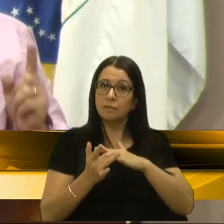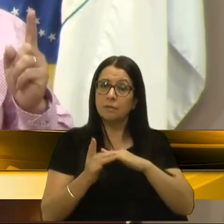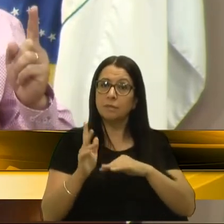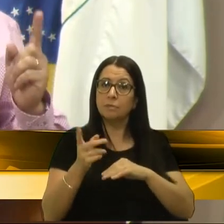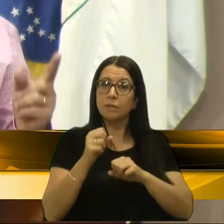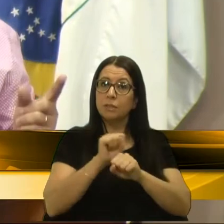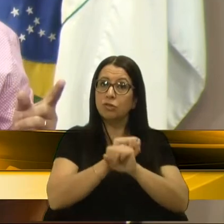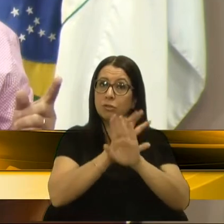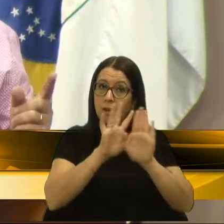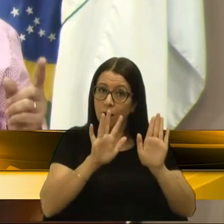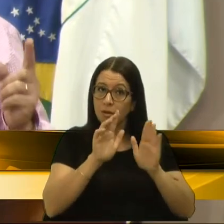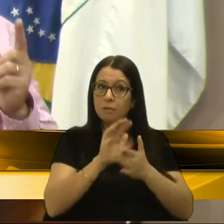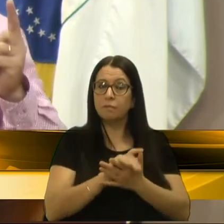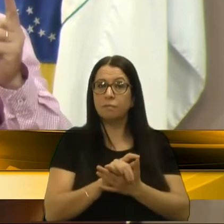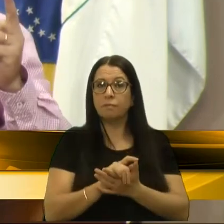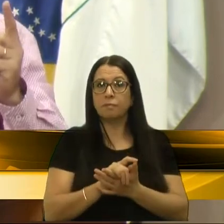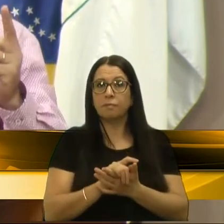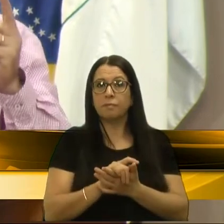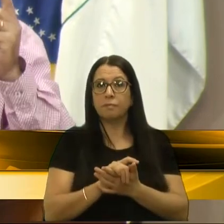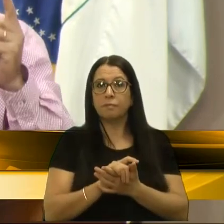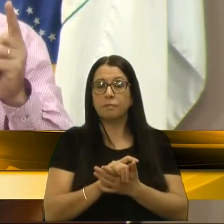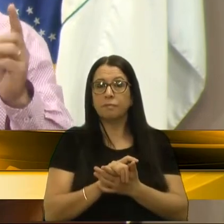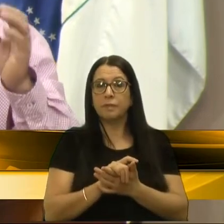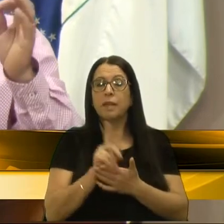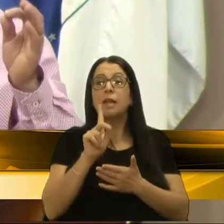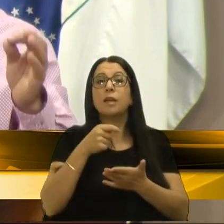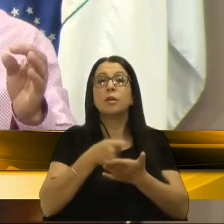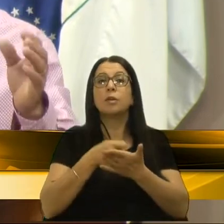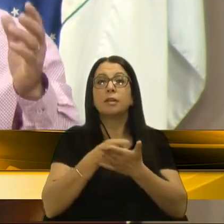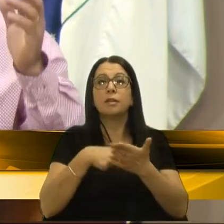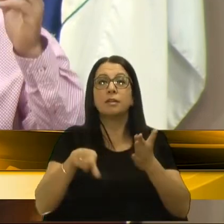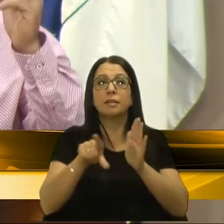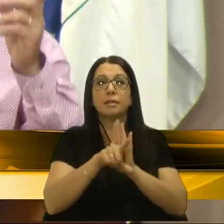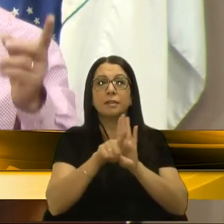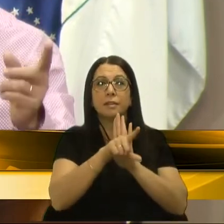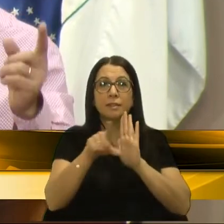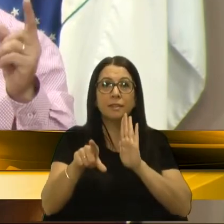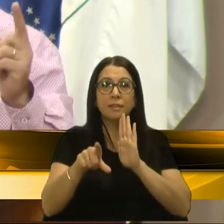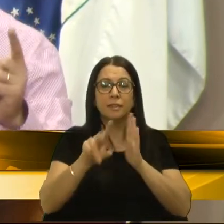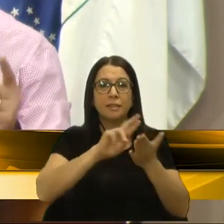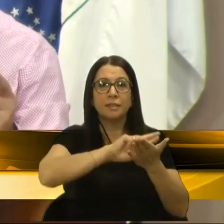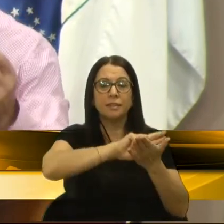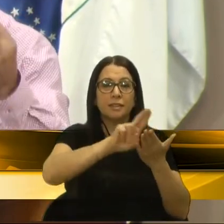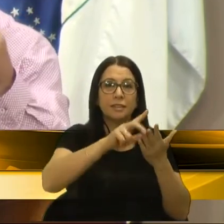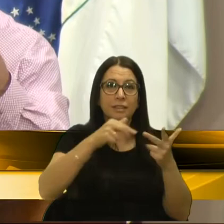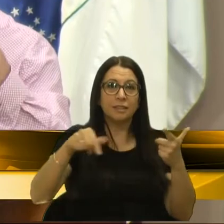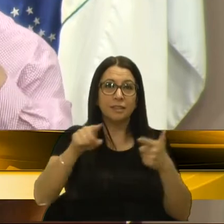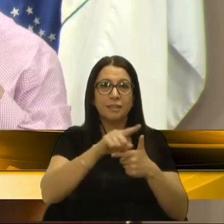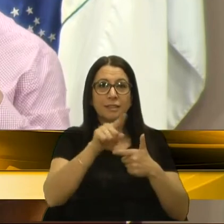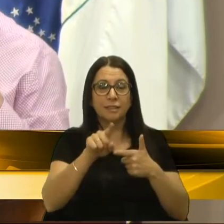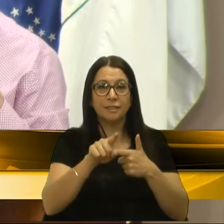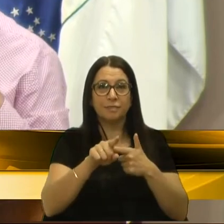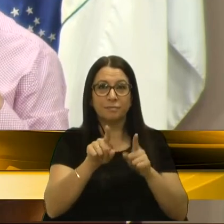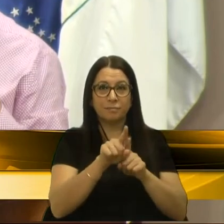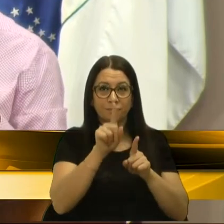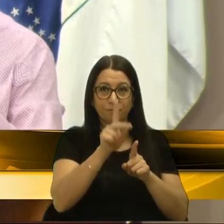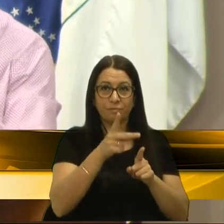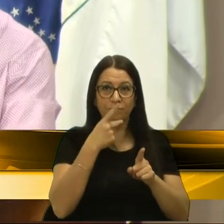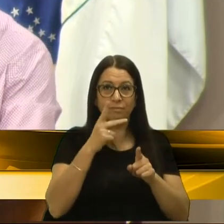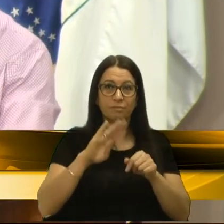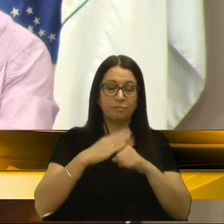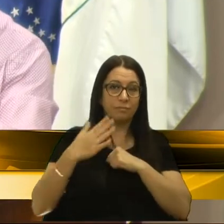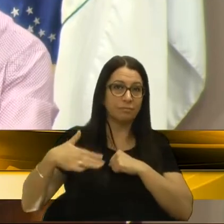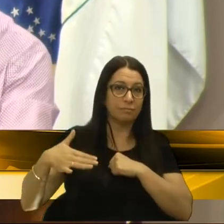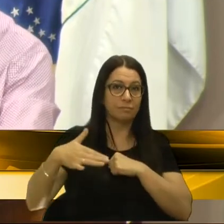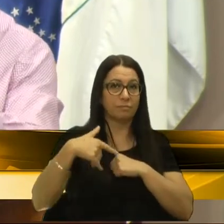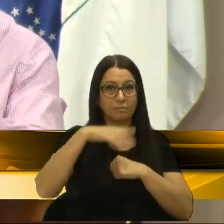deixar bem claro, ninguém é obrigado, porém, temos várias situações que já, eu cito sempre Galópolis, porque